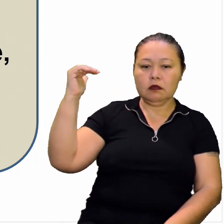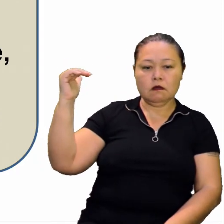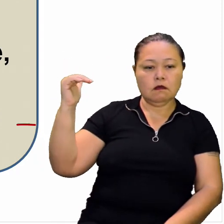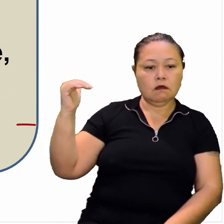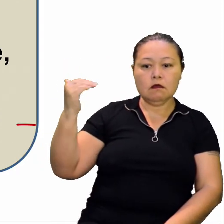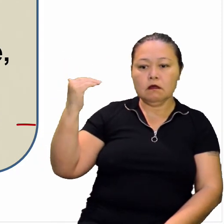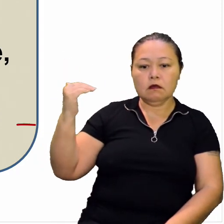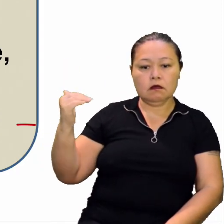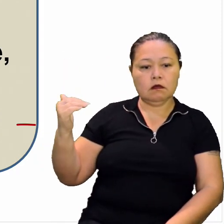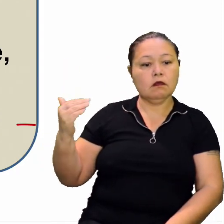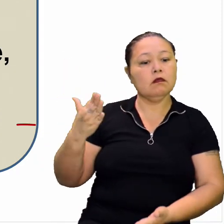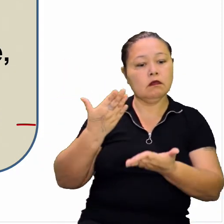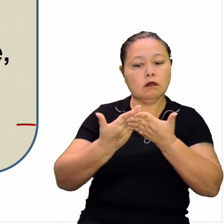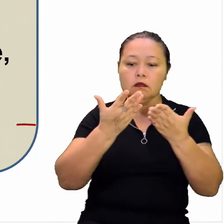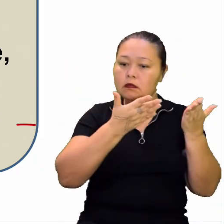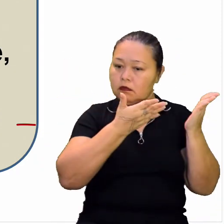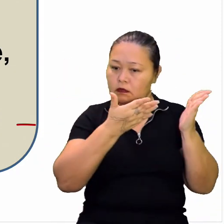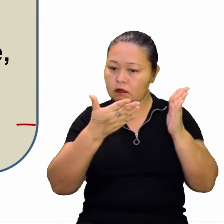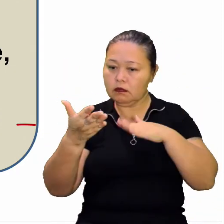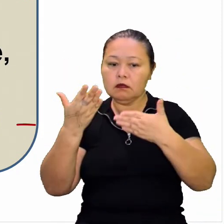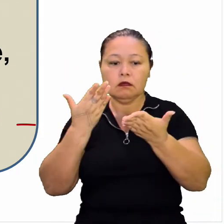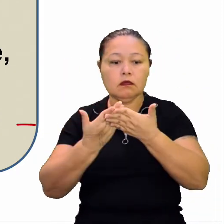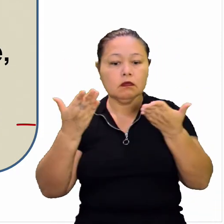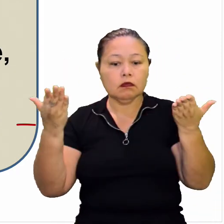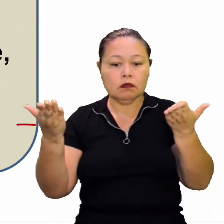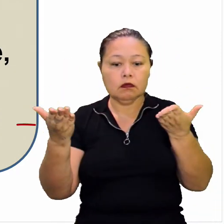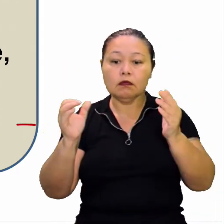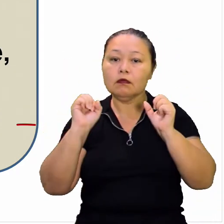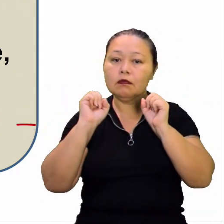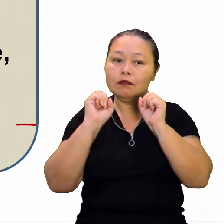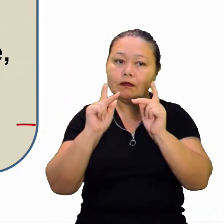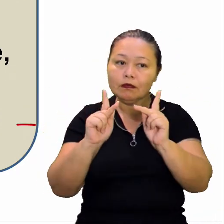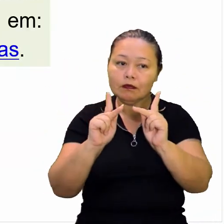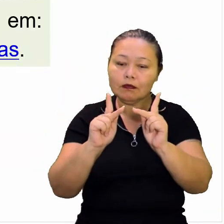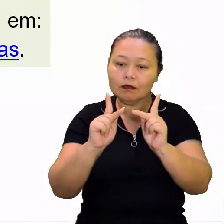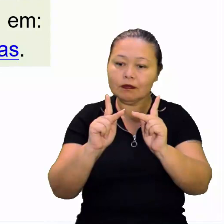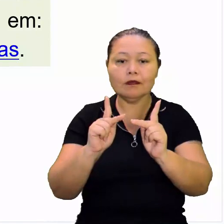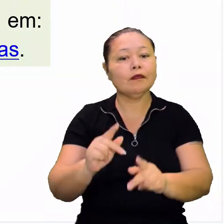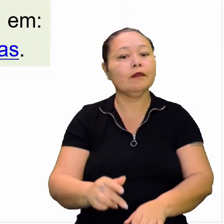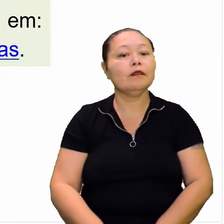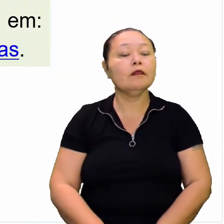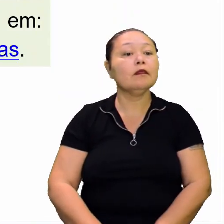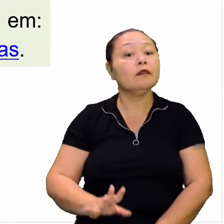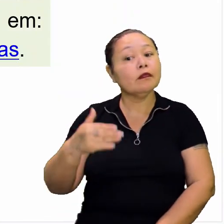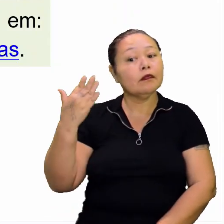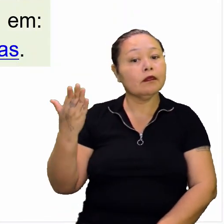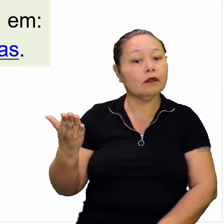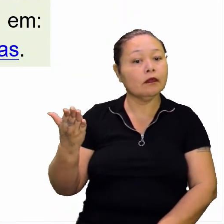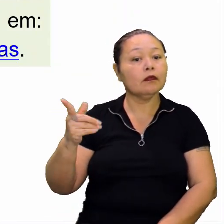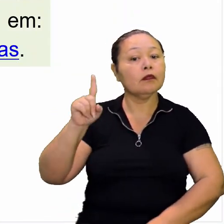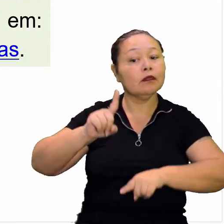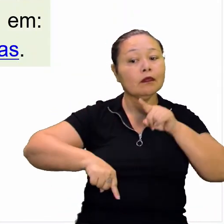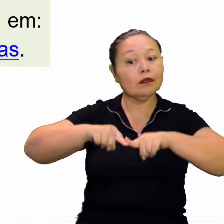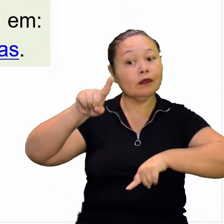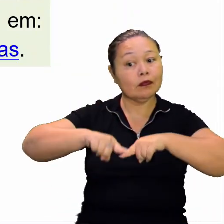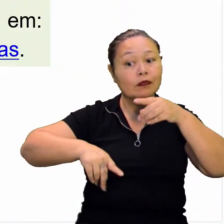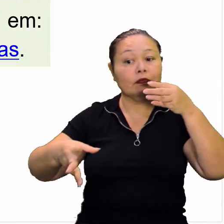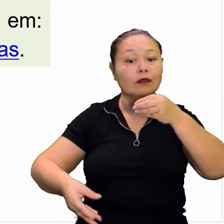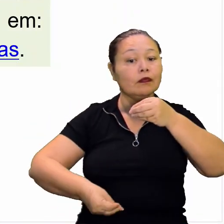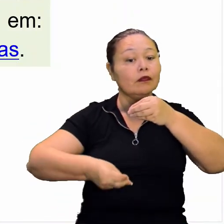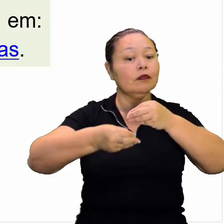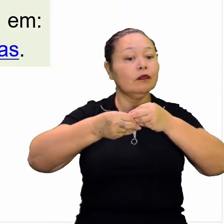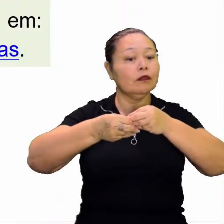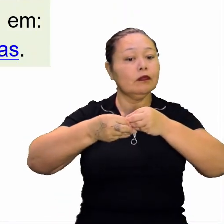vocês viram na aula de hoje. Fechou? Vem para mim. Aí, como material complementar,